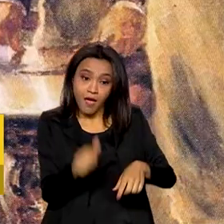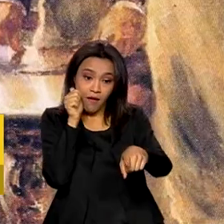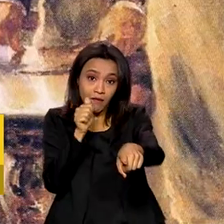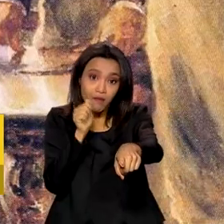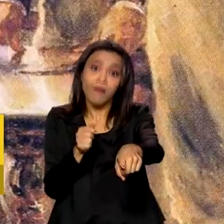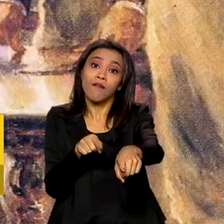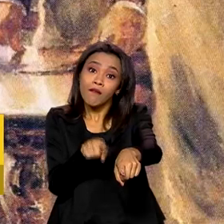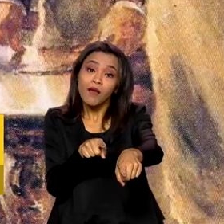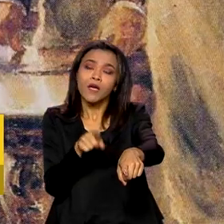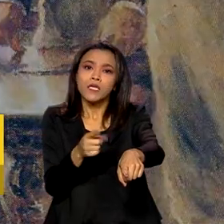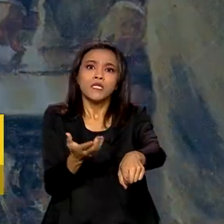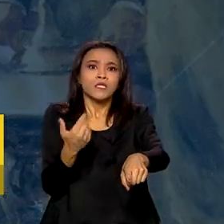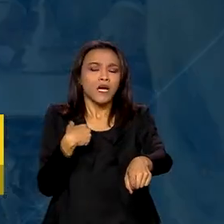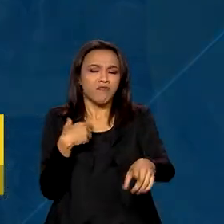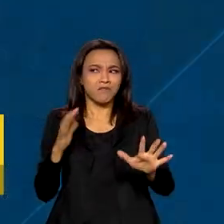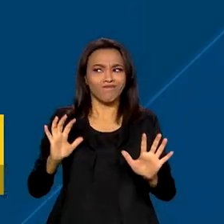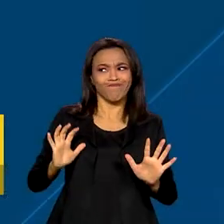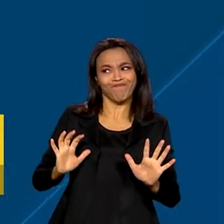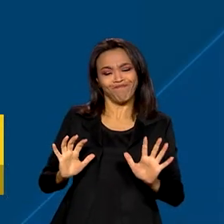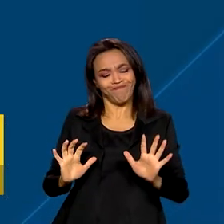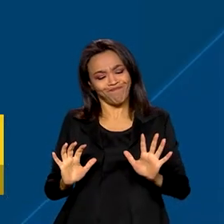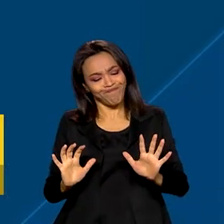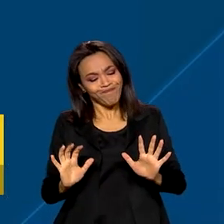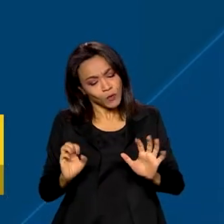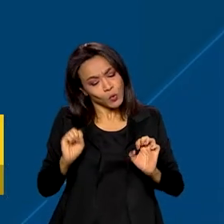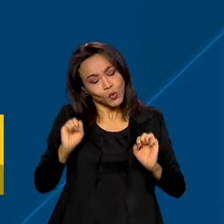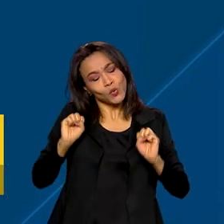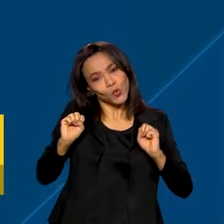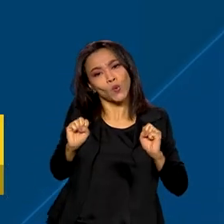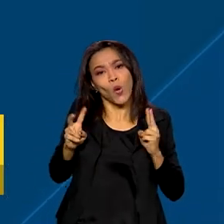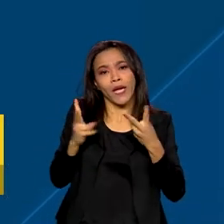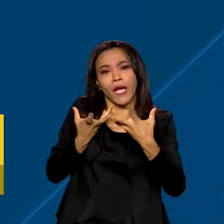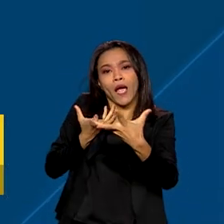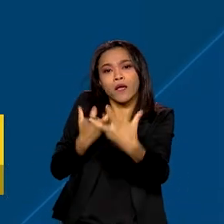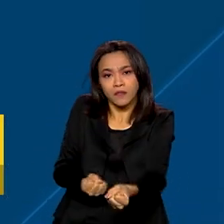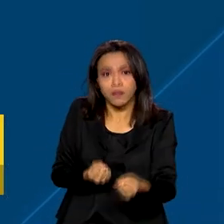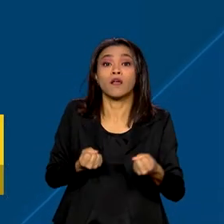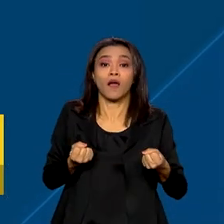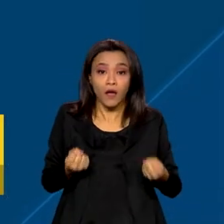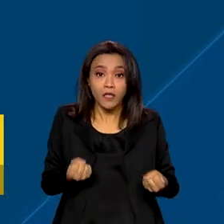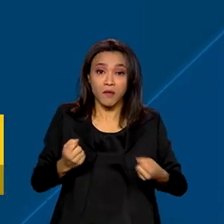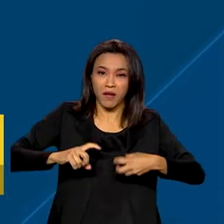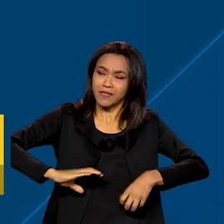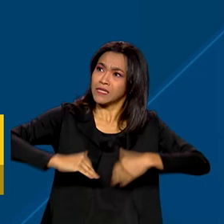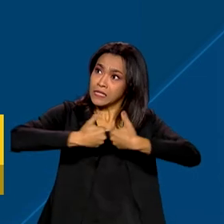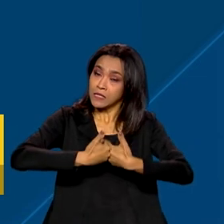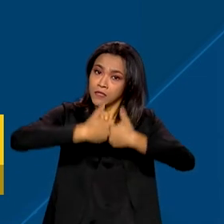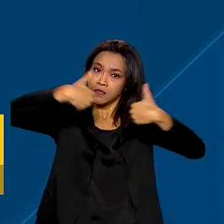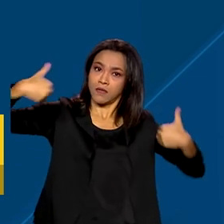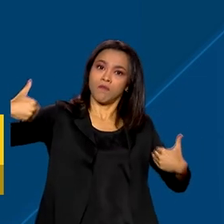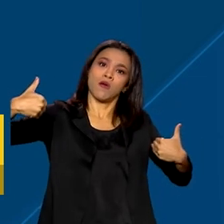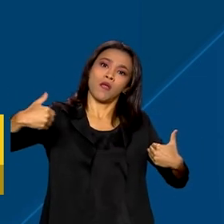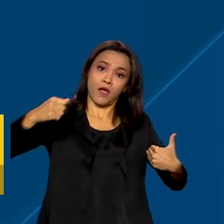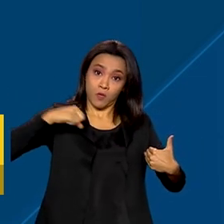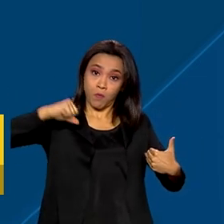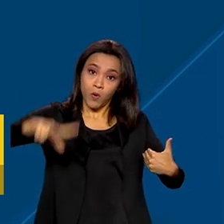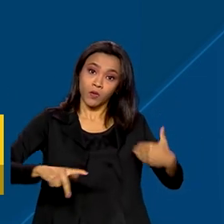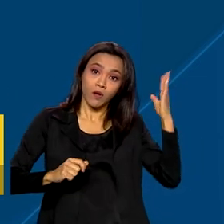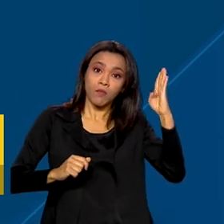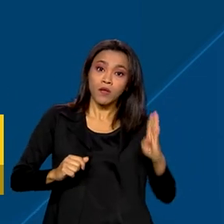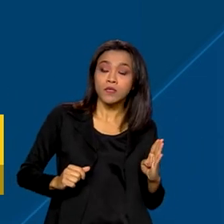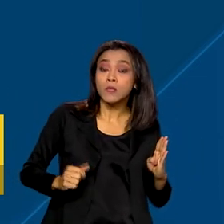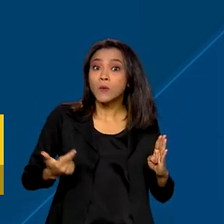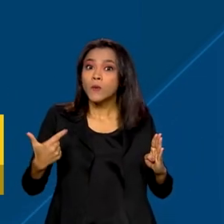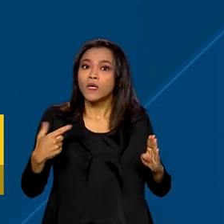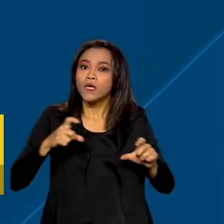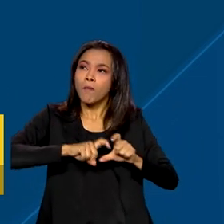estava muito reativa, ela adere ao projeto de emancipação quando ela percebe que